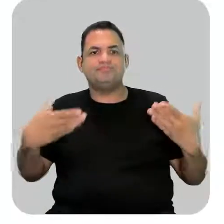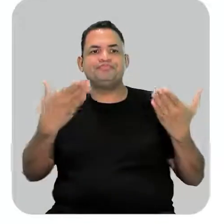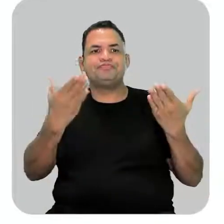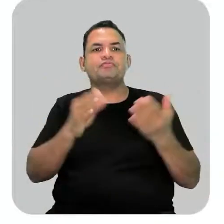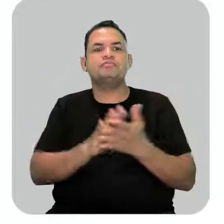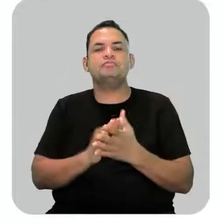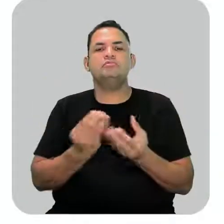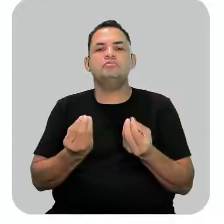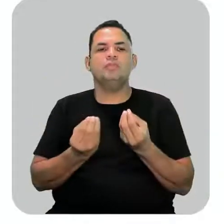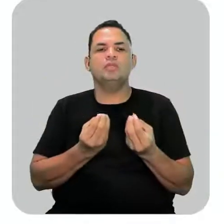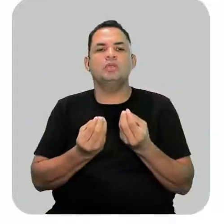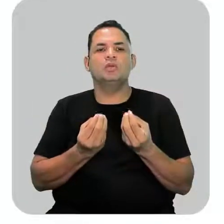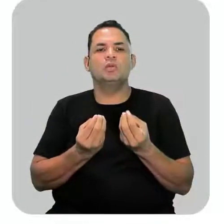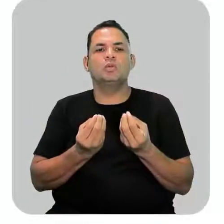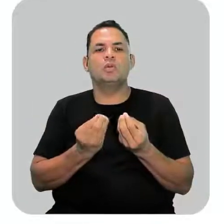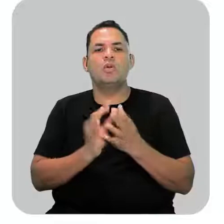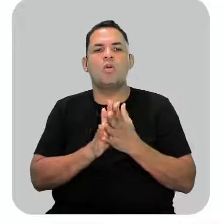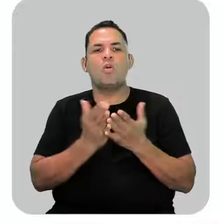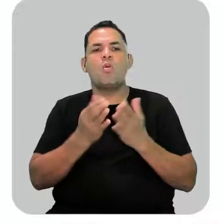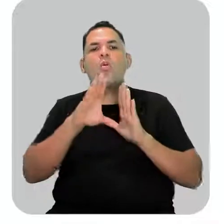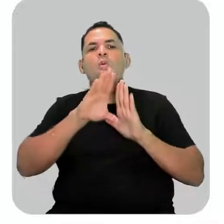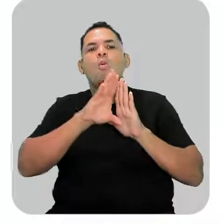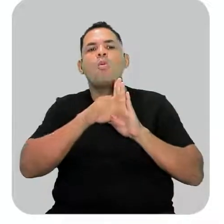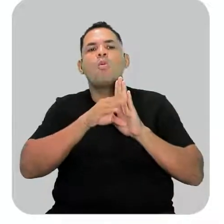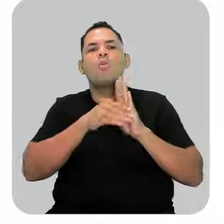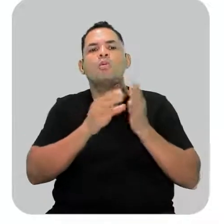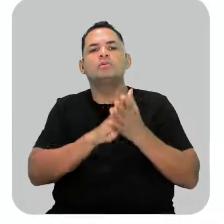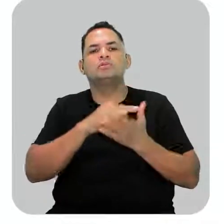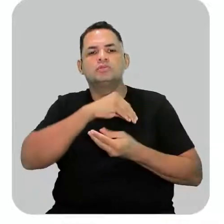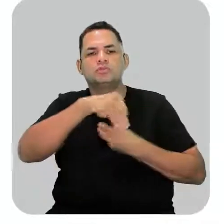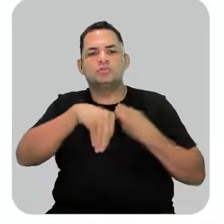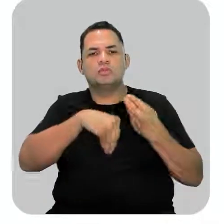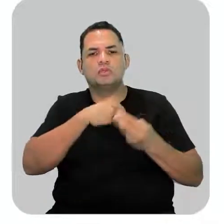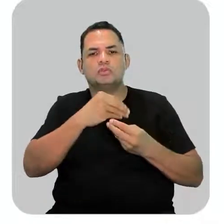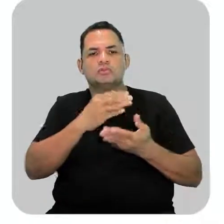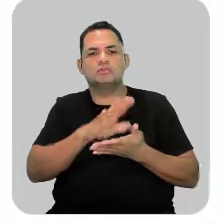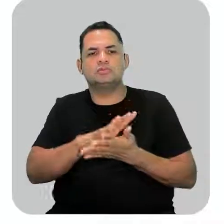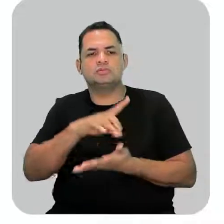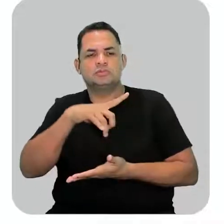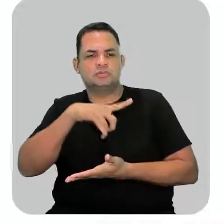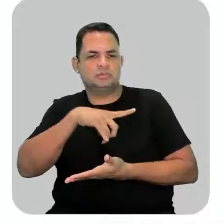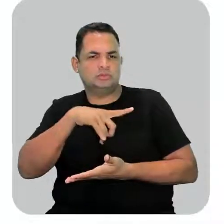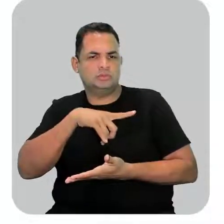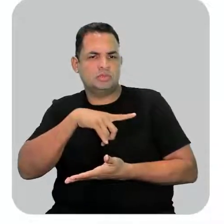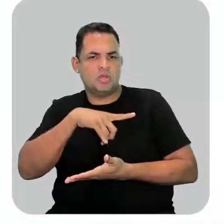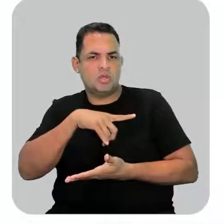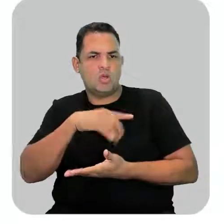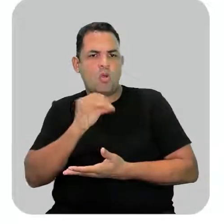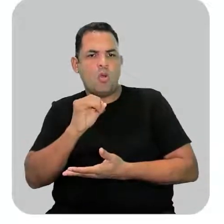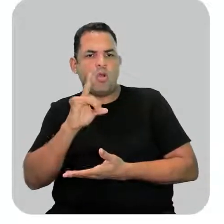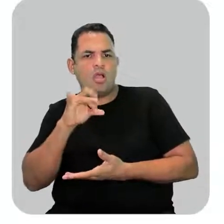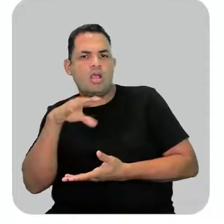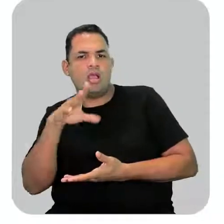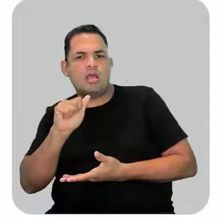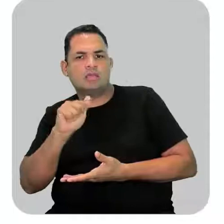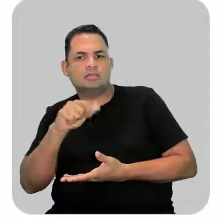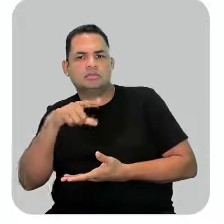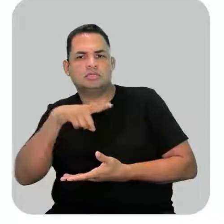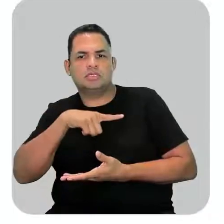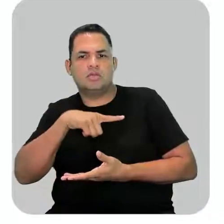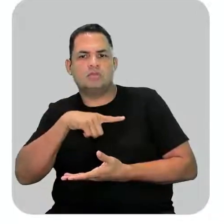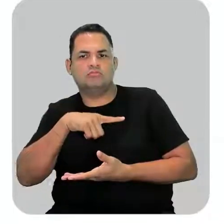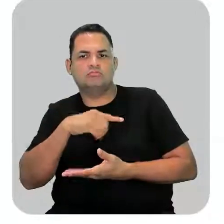Como que a gente tem a definição de um composto álcool? Eles são compostos orgânicos que